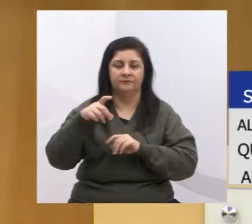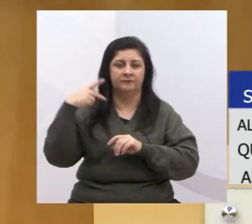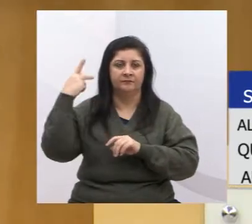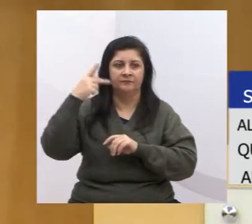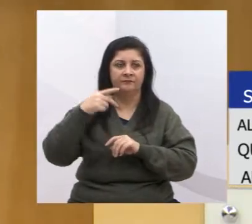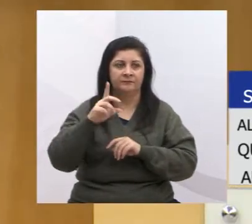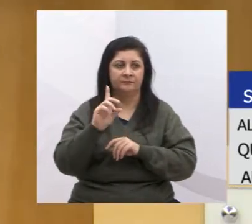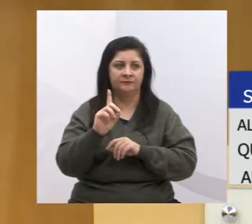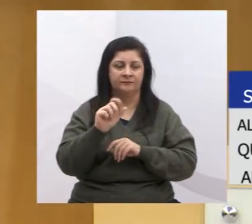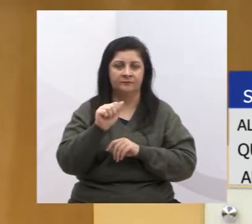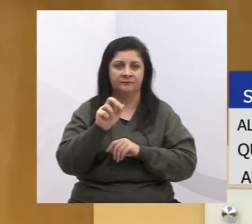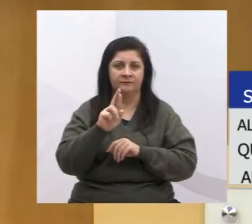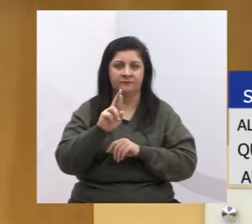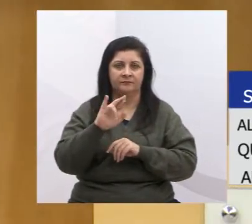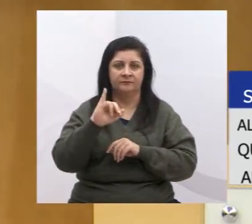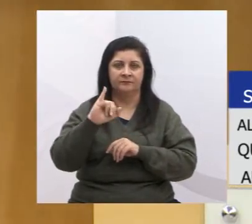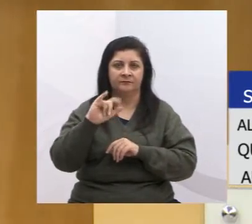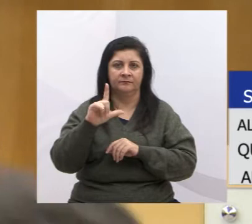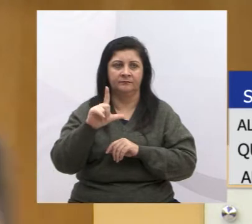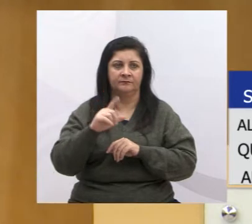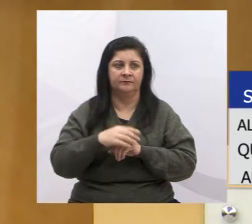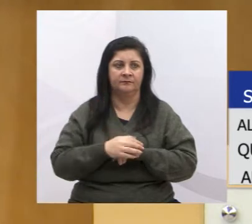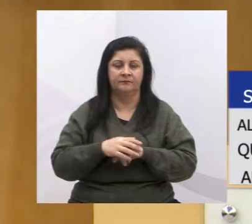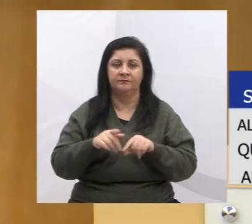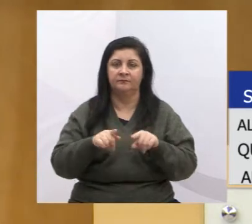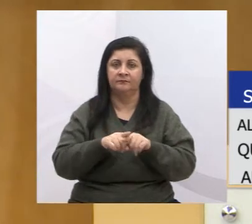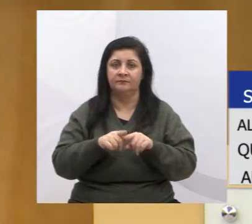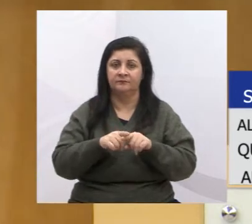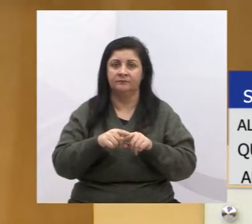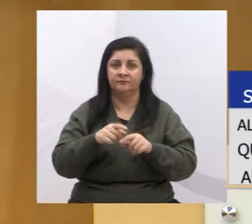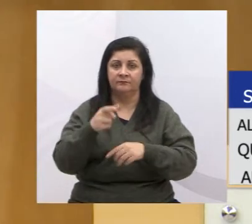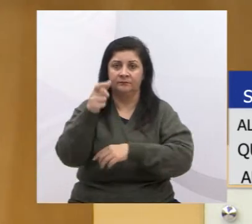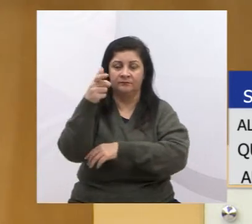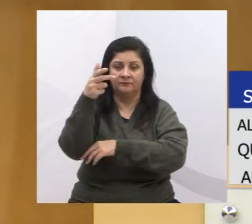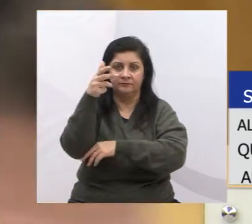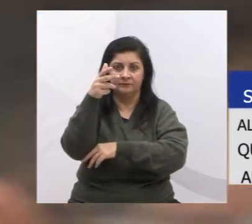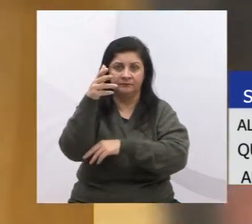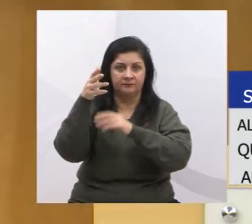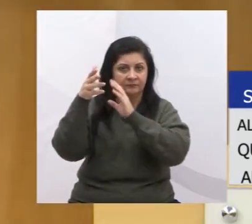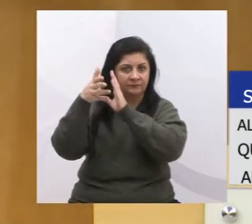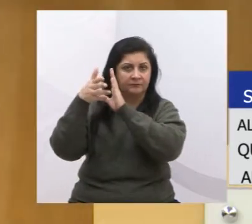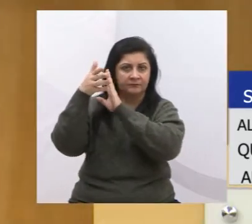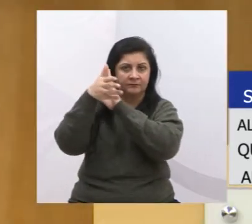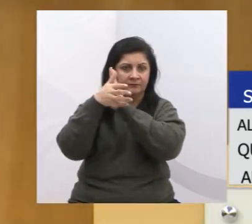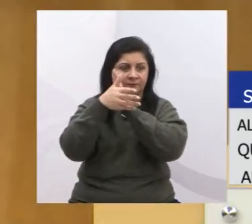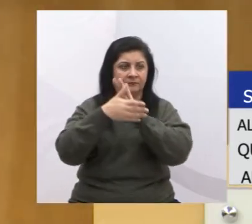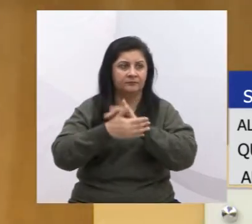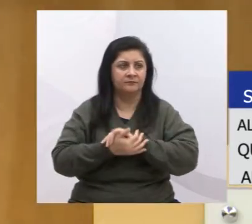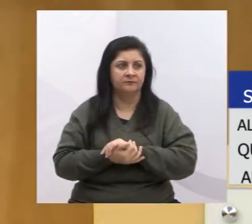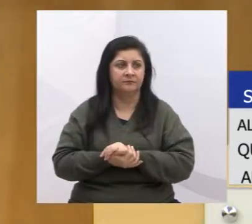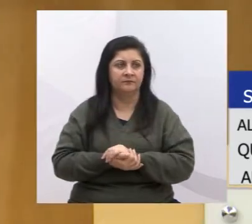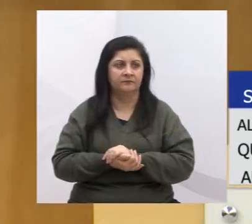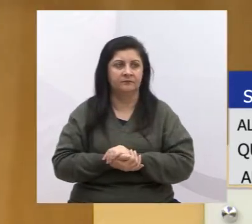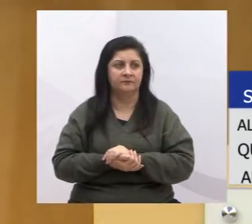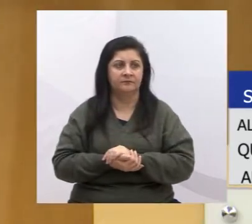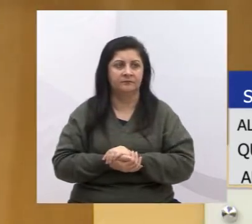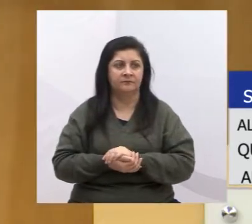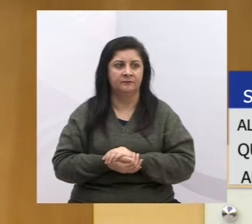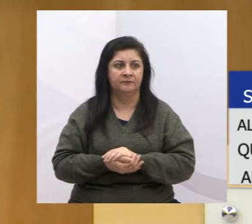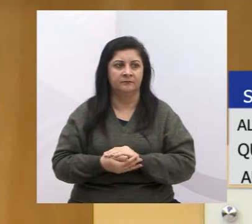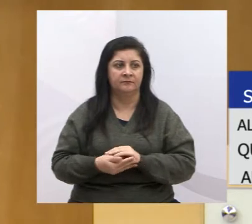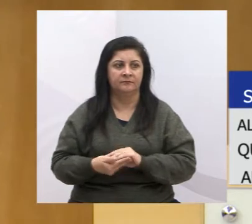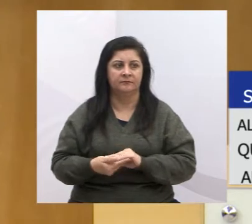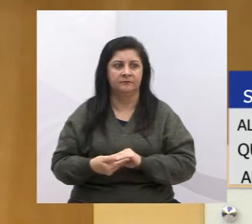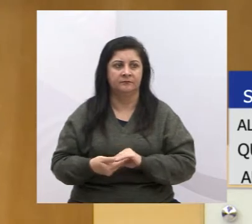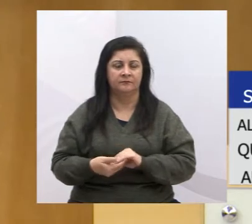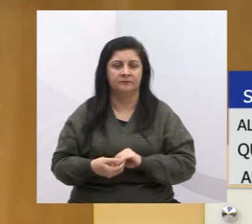Burro, também aqui a imprensa que acompanha, o Nicolas e a Maiara, do Nossa Mais,